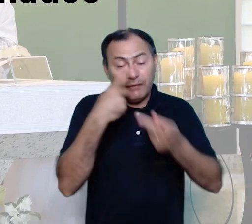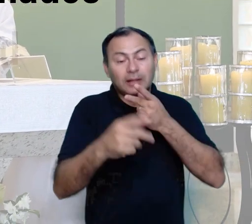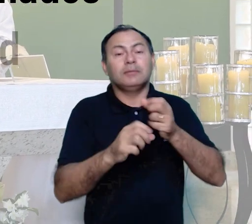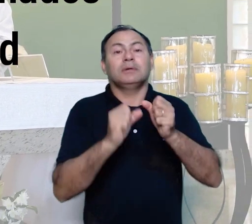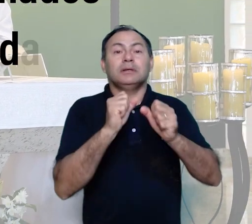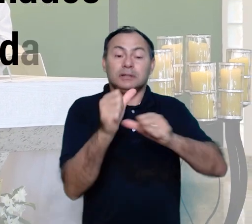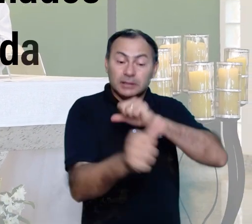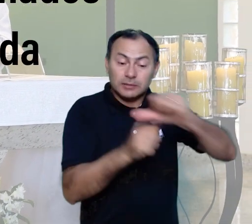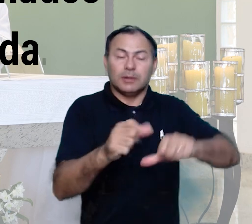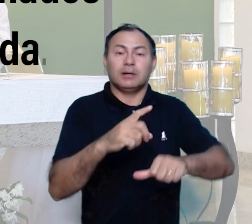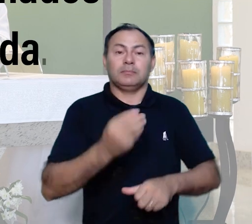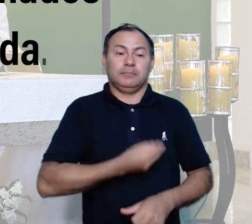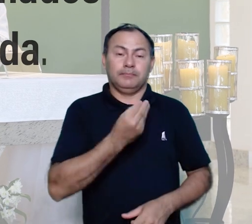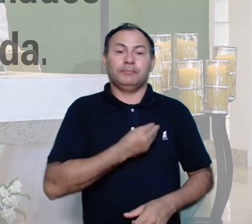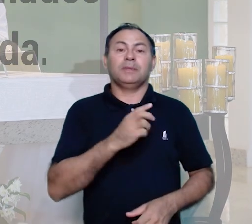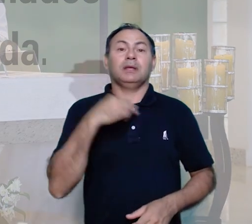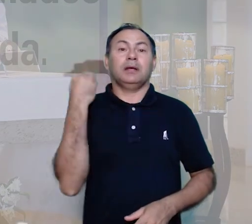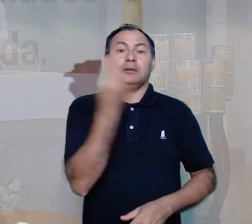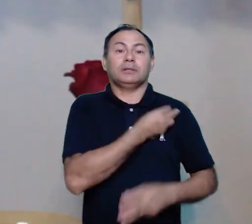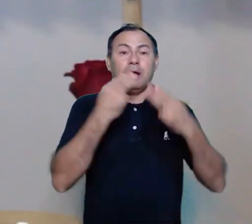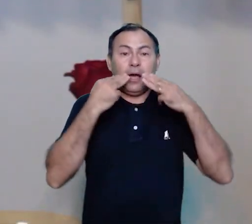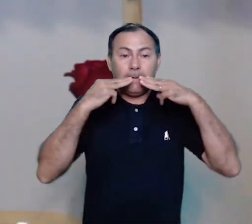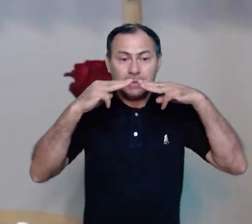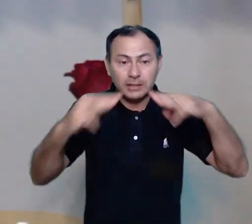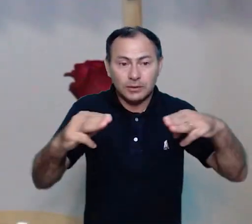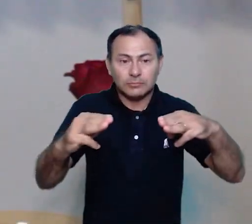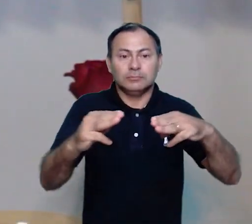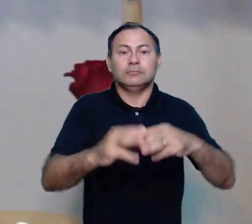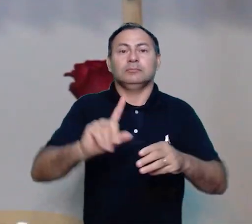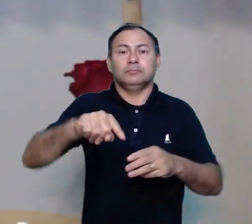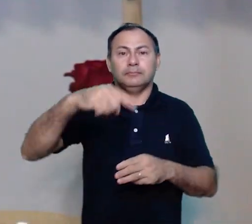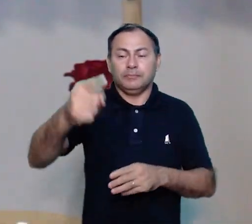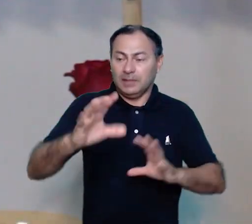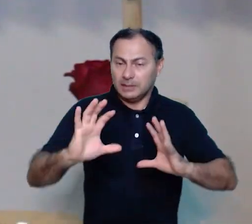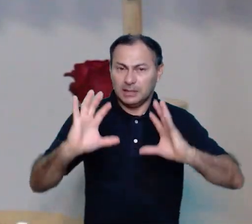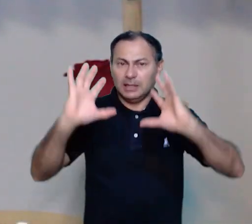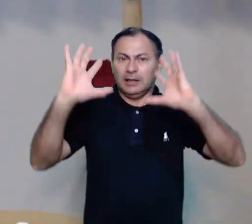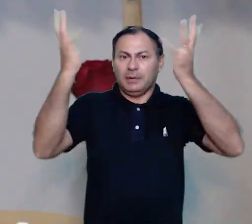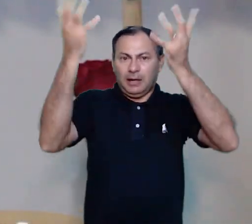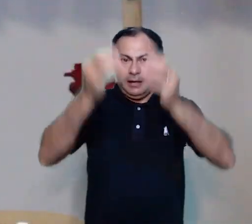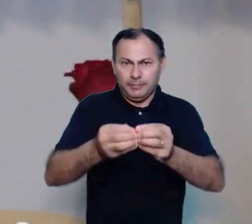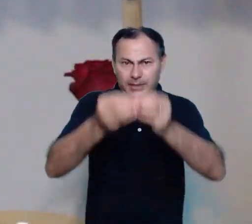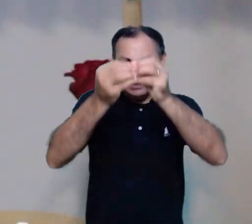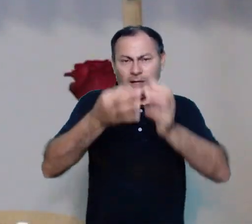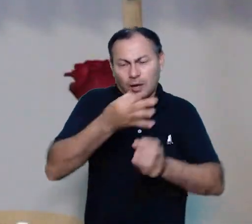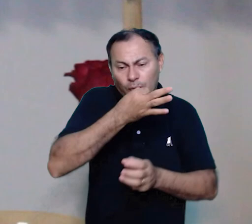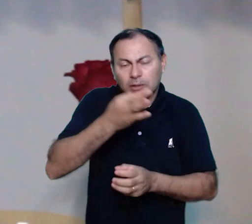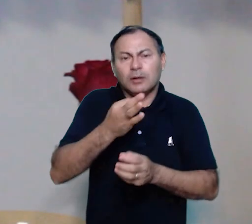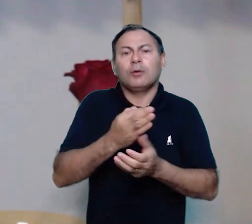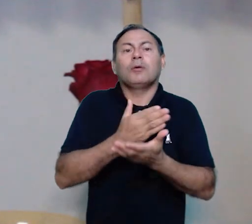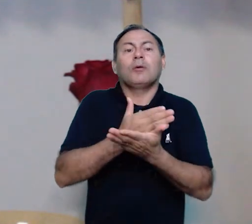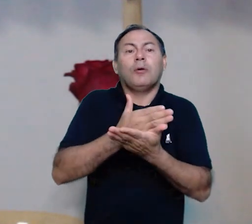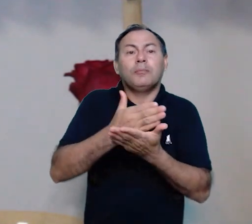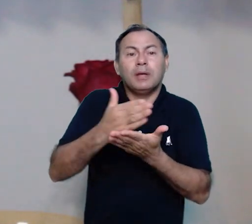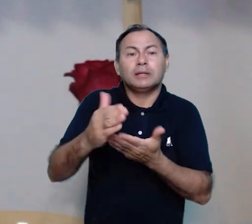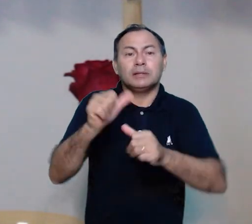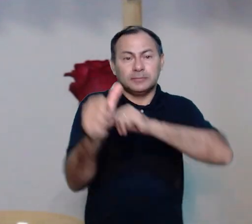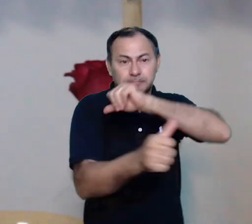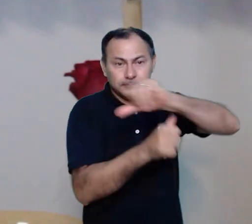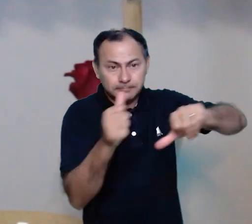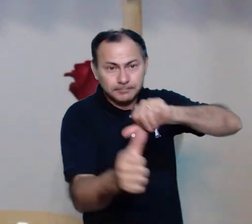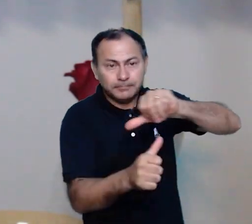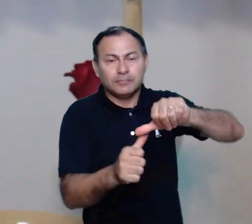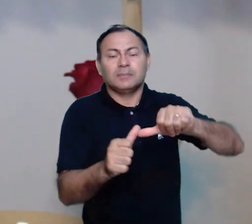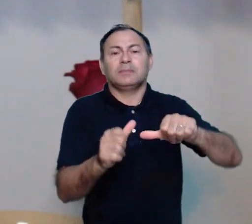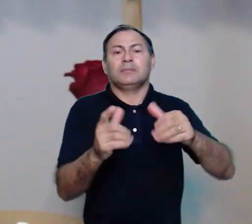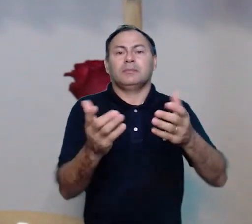possamos transformar a vida. E a nossa missão, após celebrar a Eucaristia, começa: